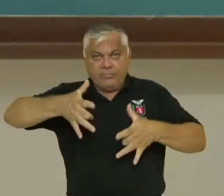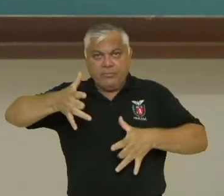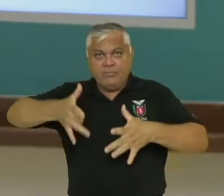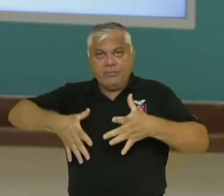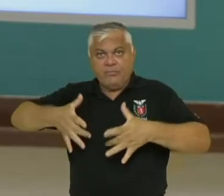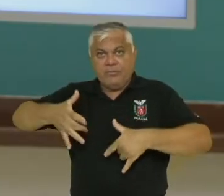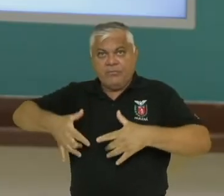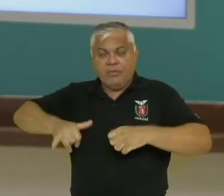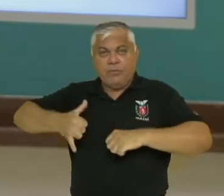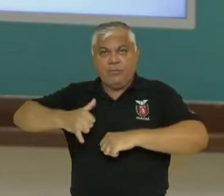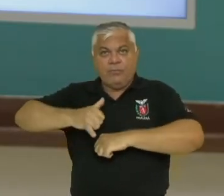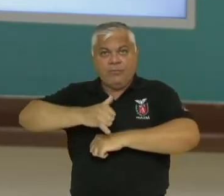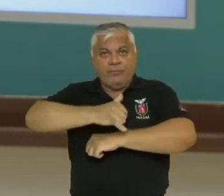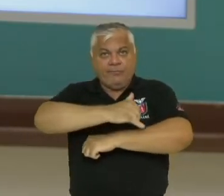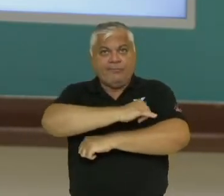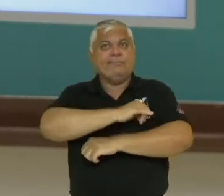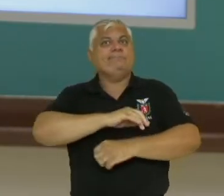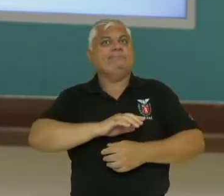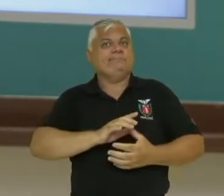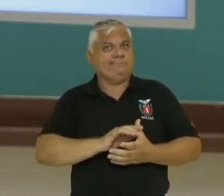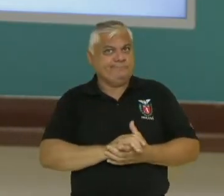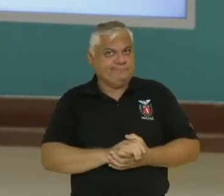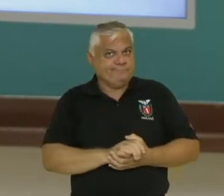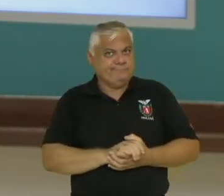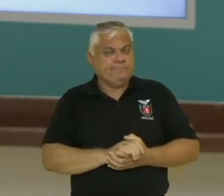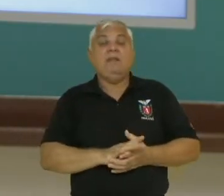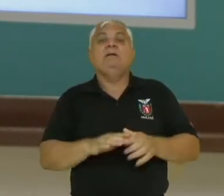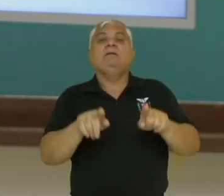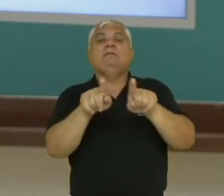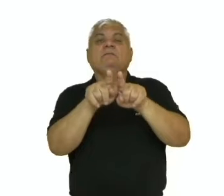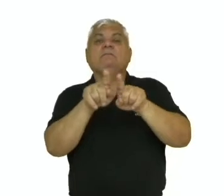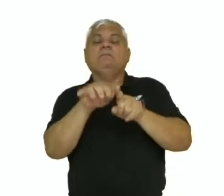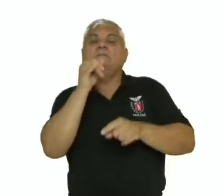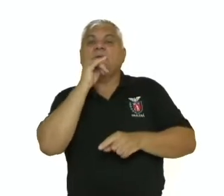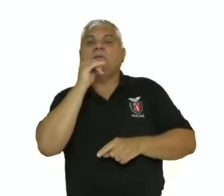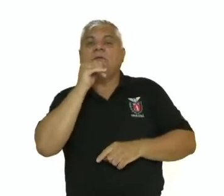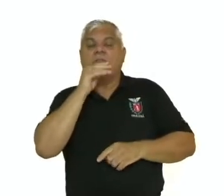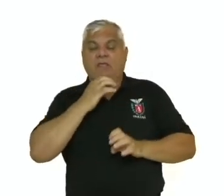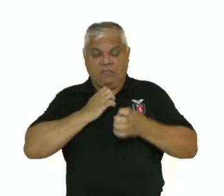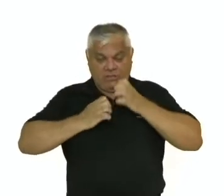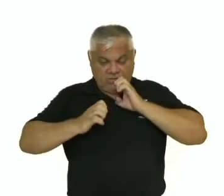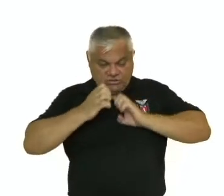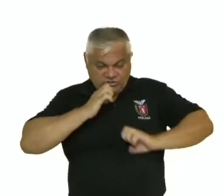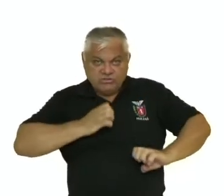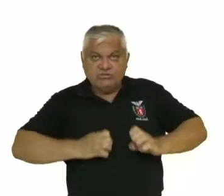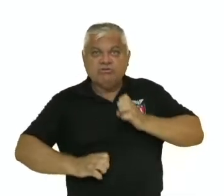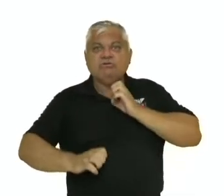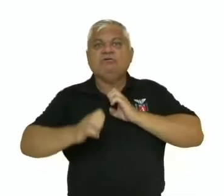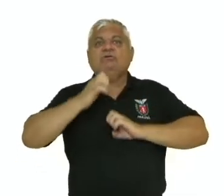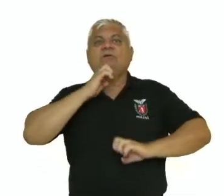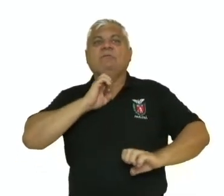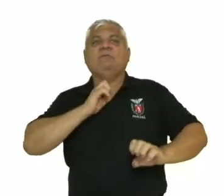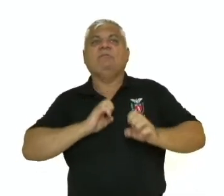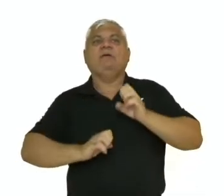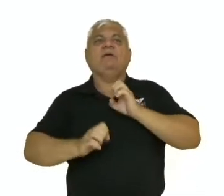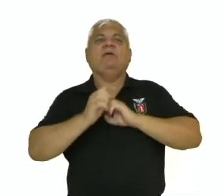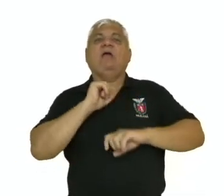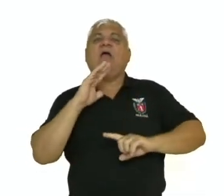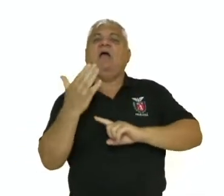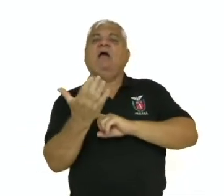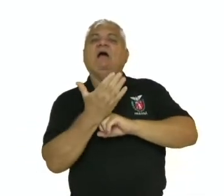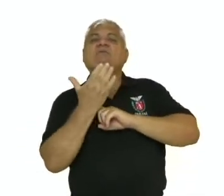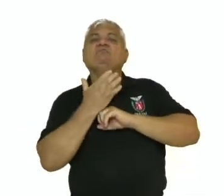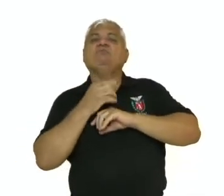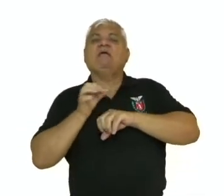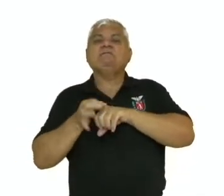corpo. Mas também tem outras funções. Além de fonte de energia, participa da composição das membranas